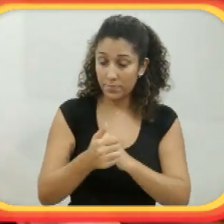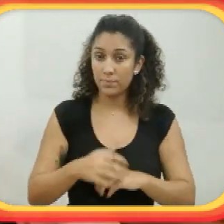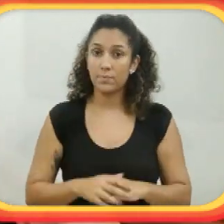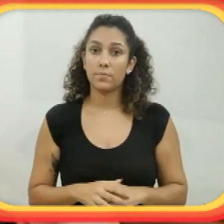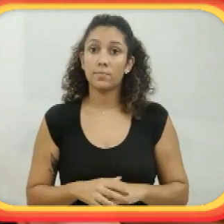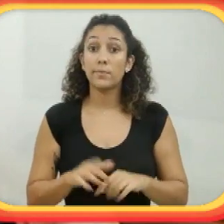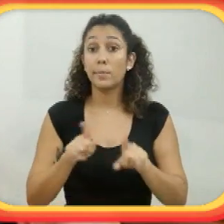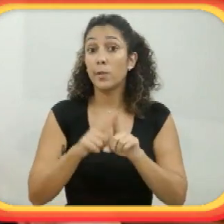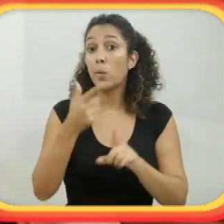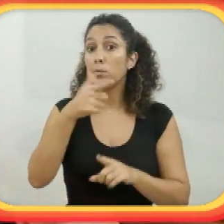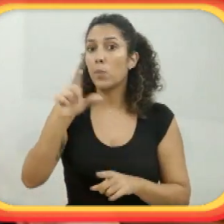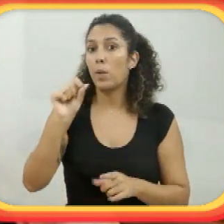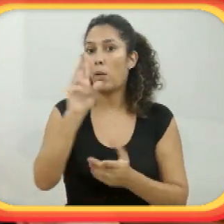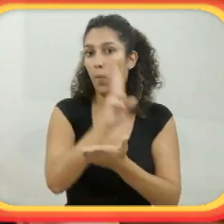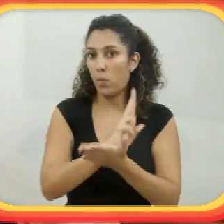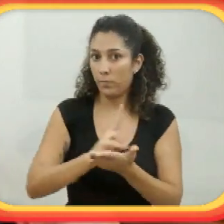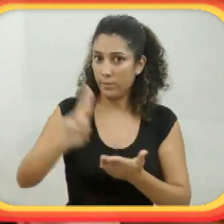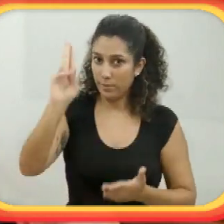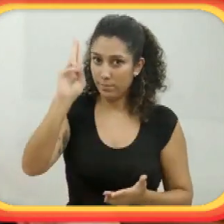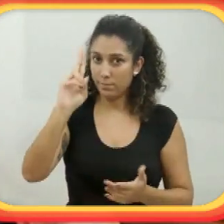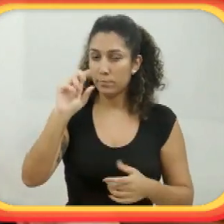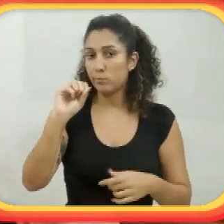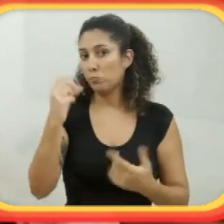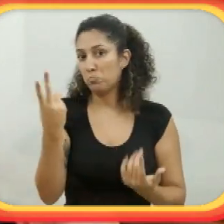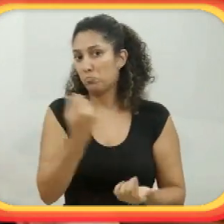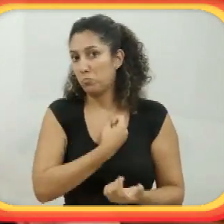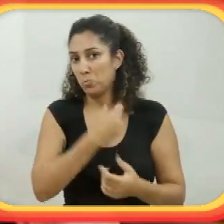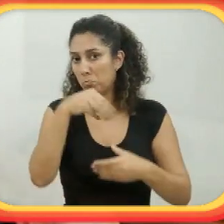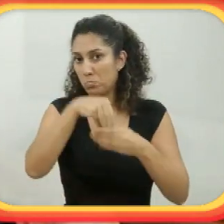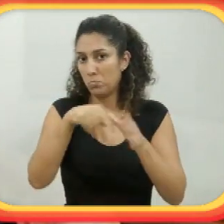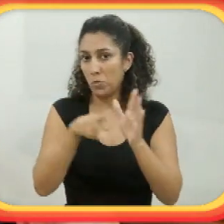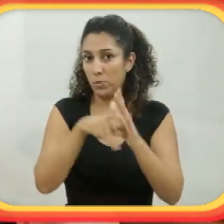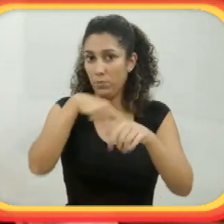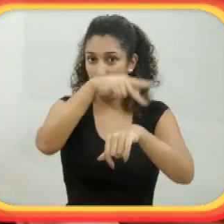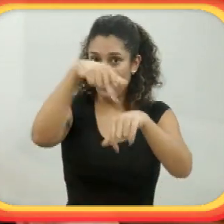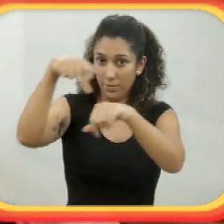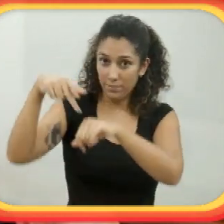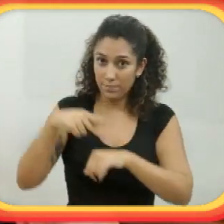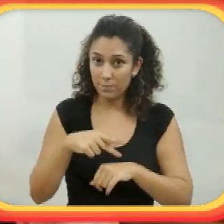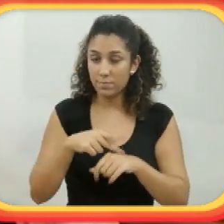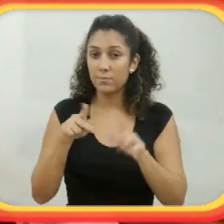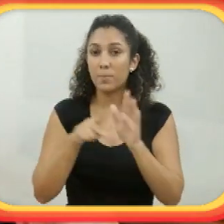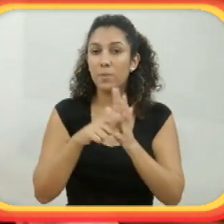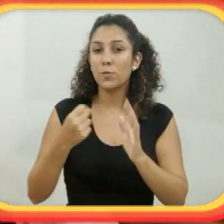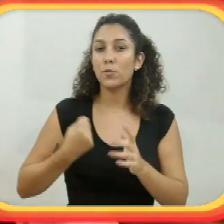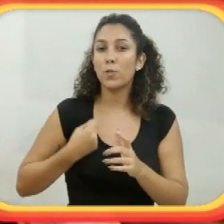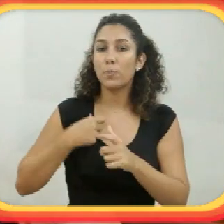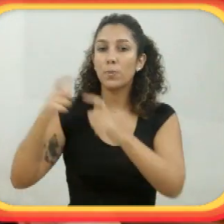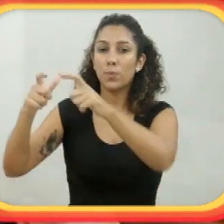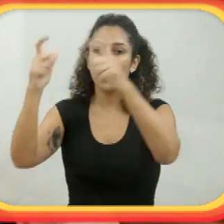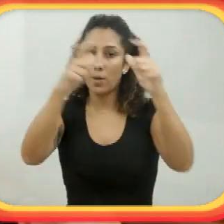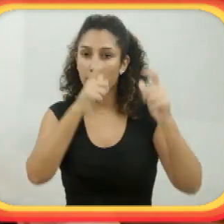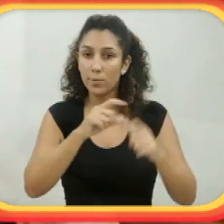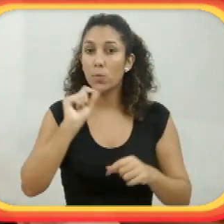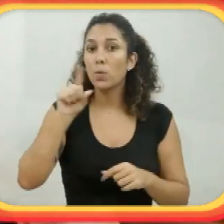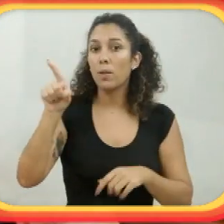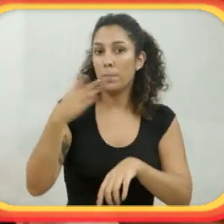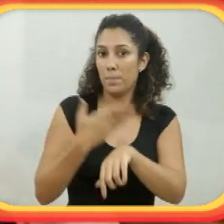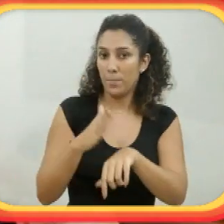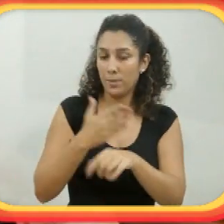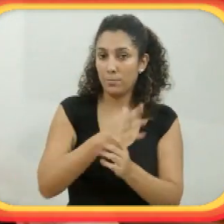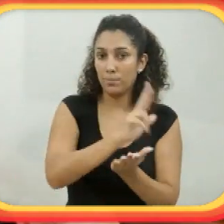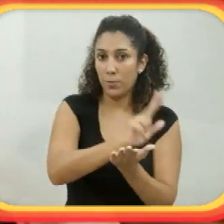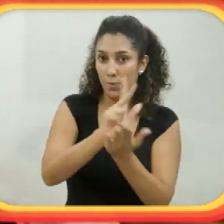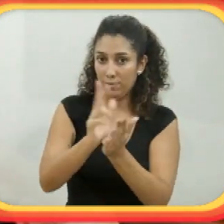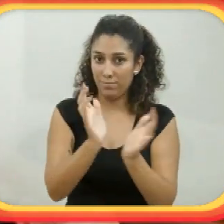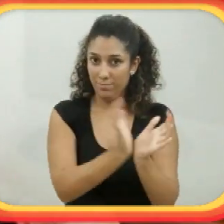seja, como ela é desenvolvida, qual a qualidade com que ela é desenvolvida ou praticada por esses atletas.